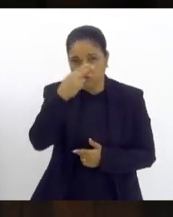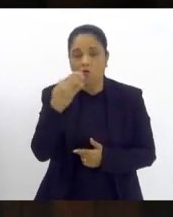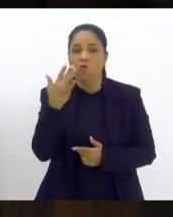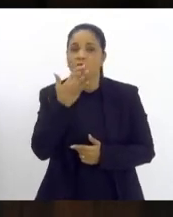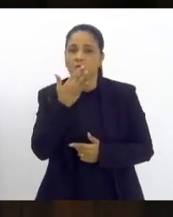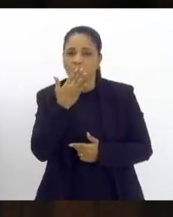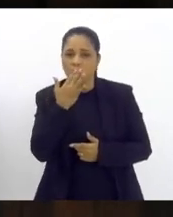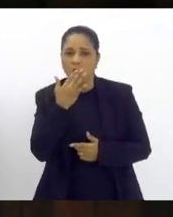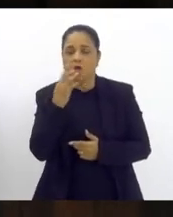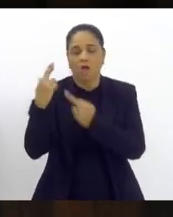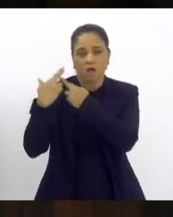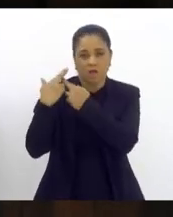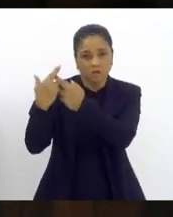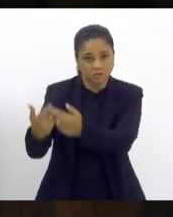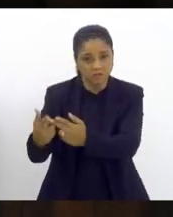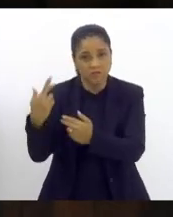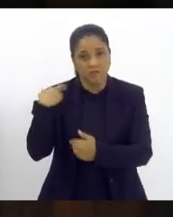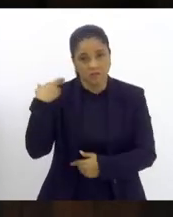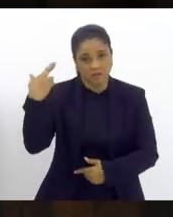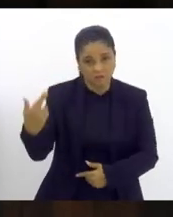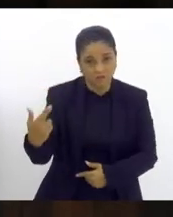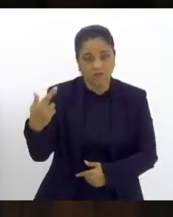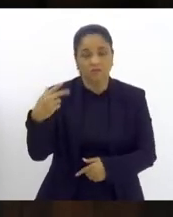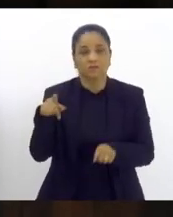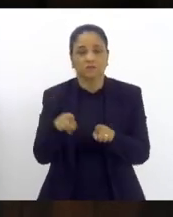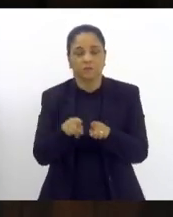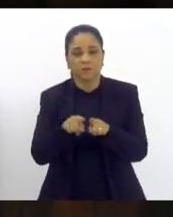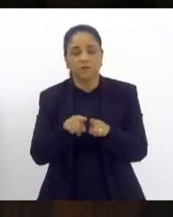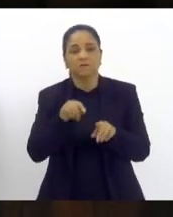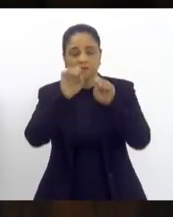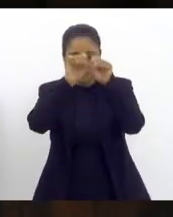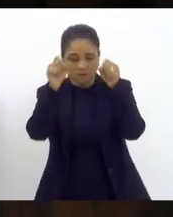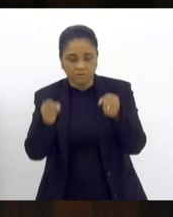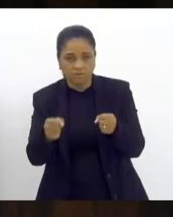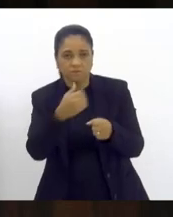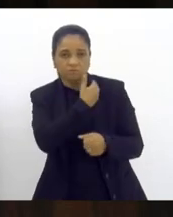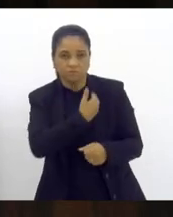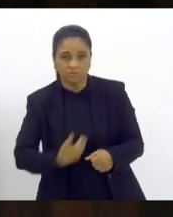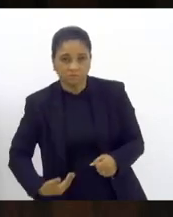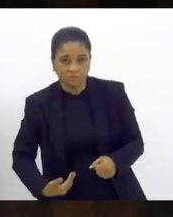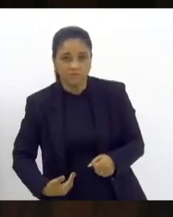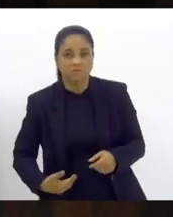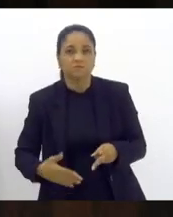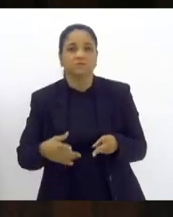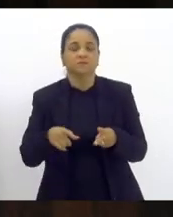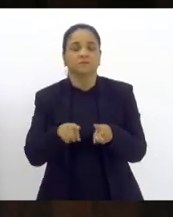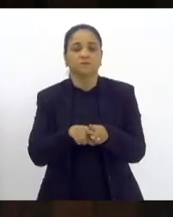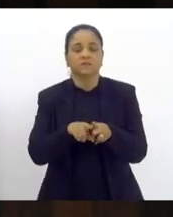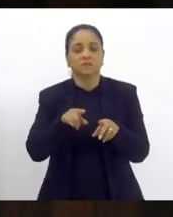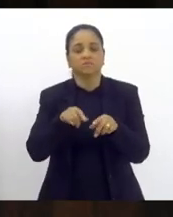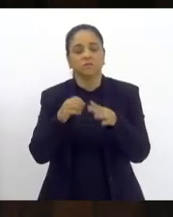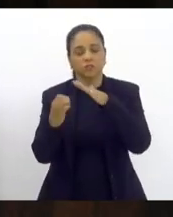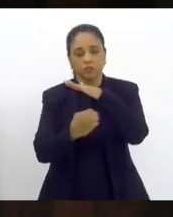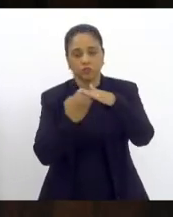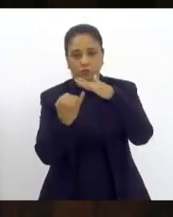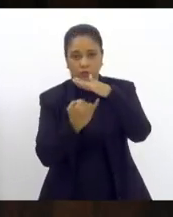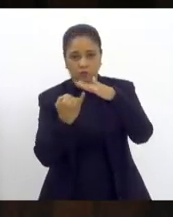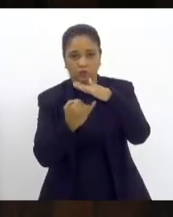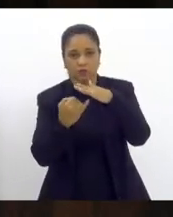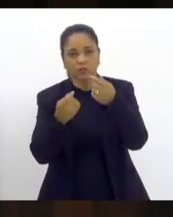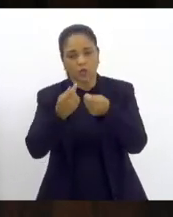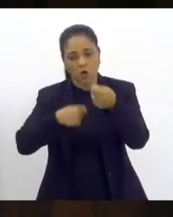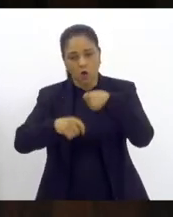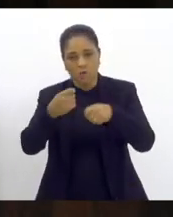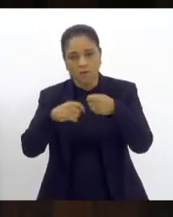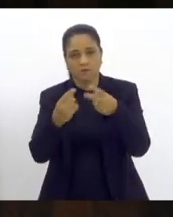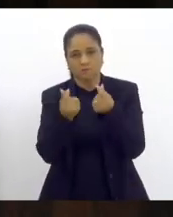religião e procedência nacional, de servidores públicos, de economia, indústria e comércio, orçamento,